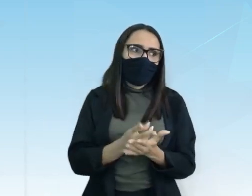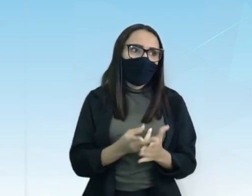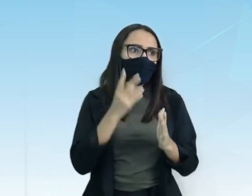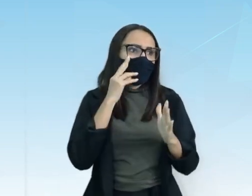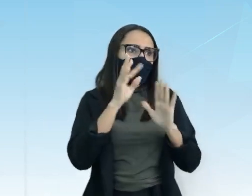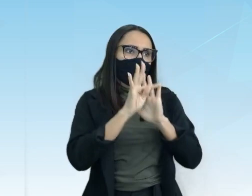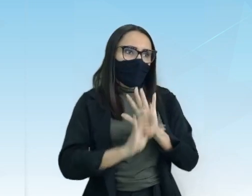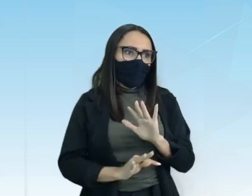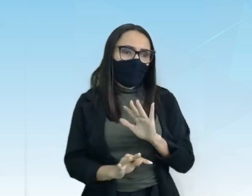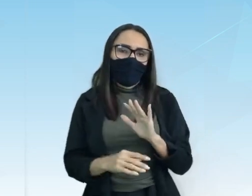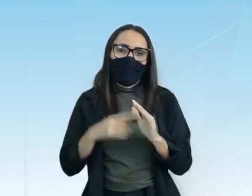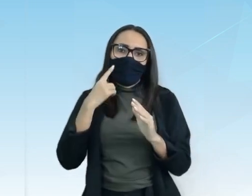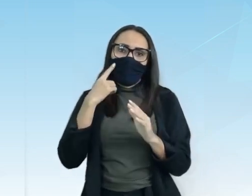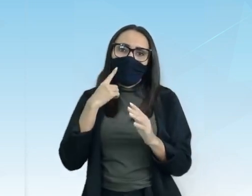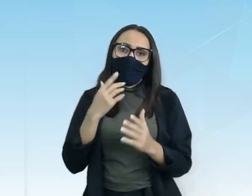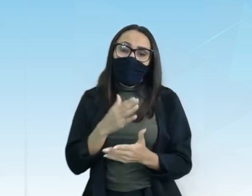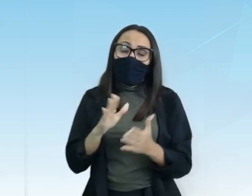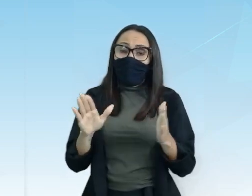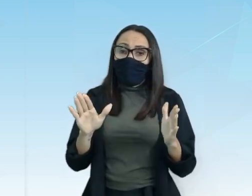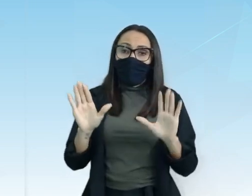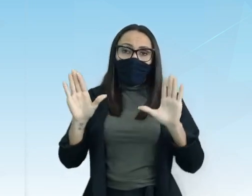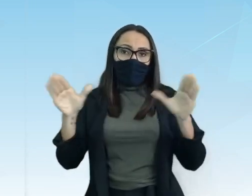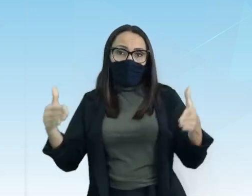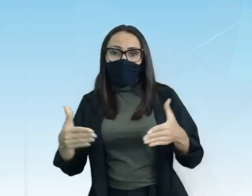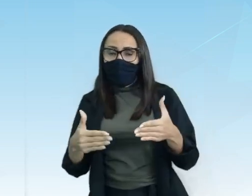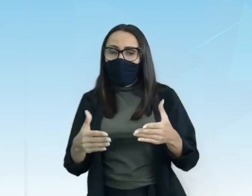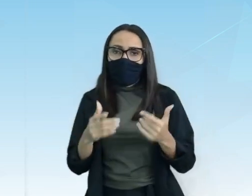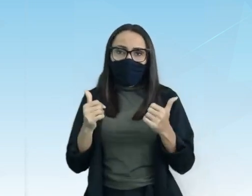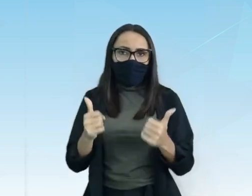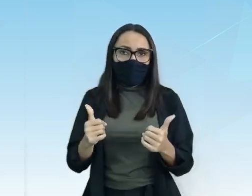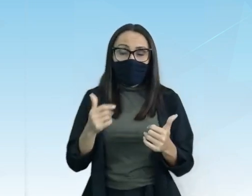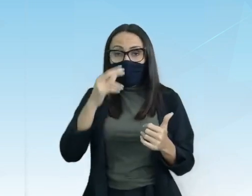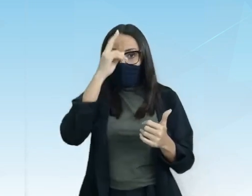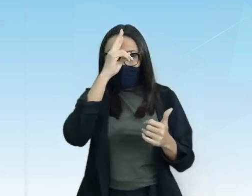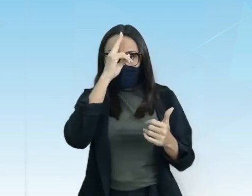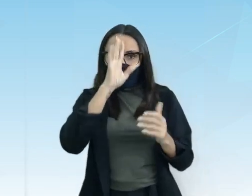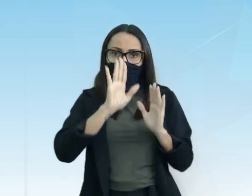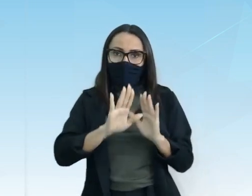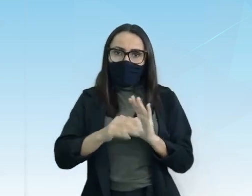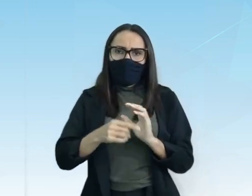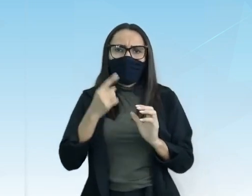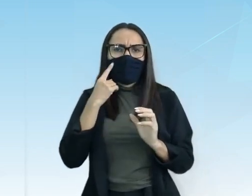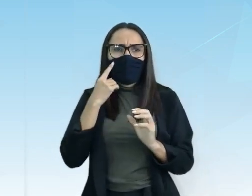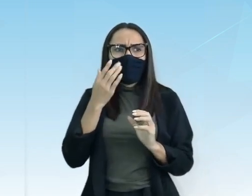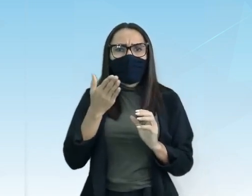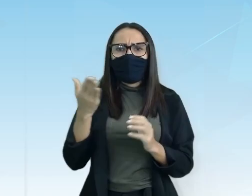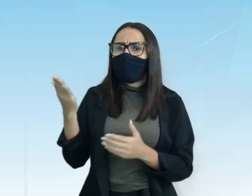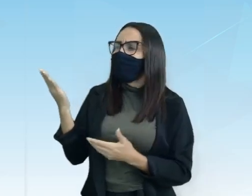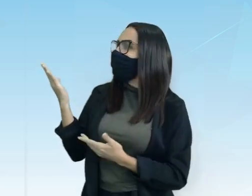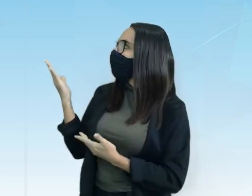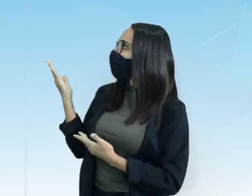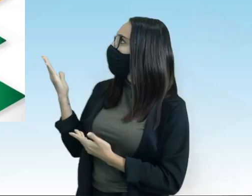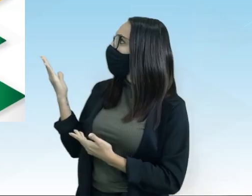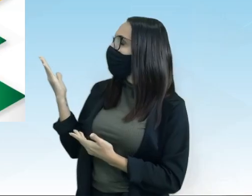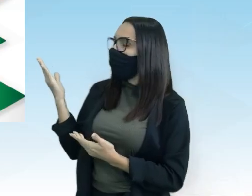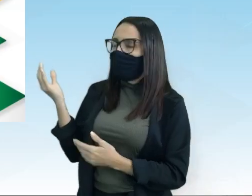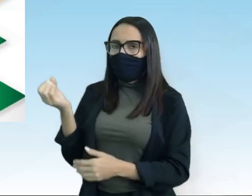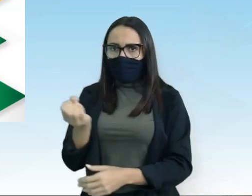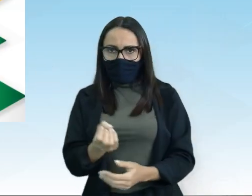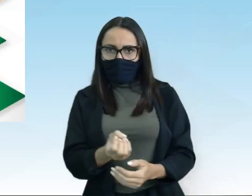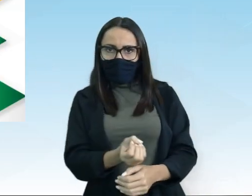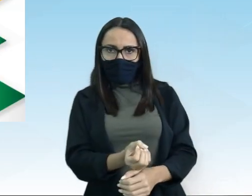texto oral, a língua oral, não é o lugar do erro, certo? Lembrem-se disso. Olhem aí um poema que eu gostaria que